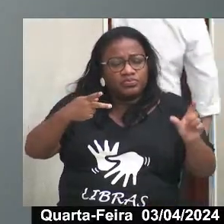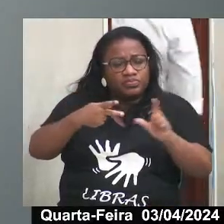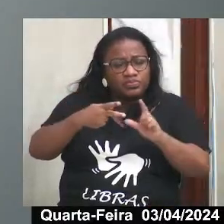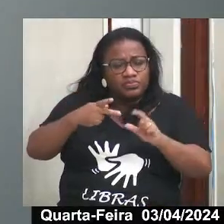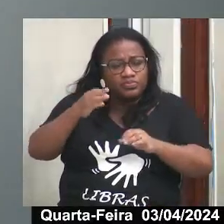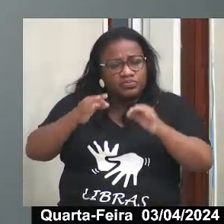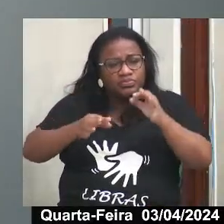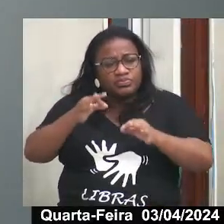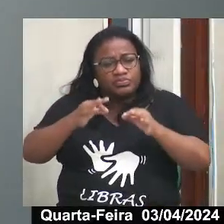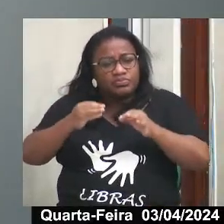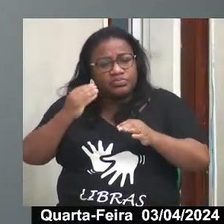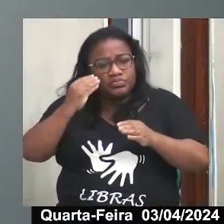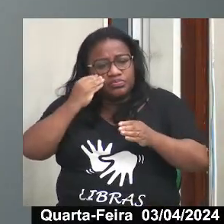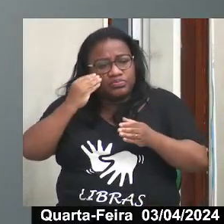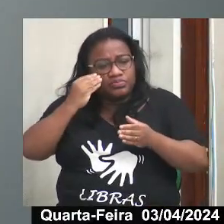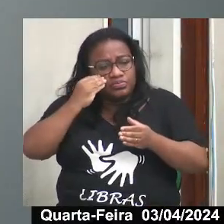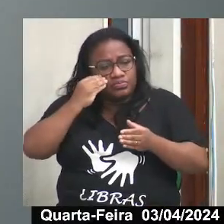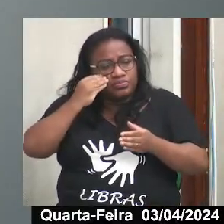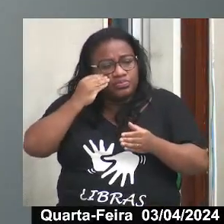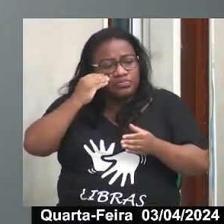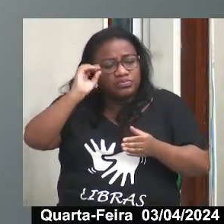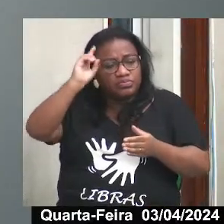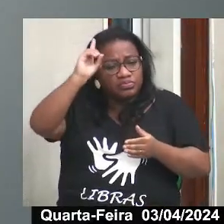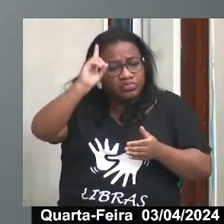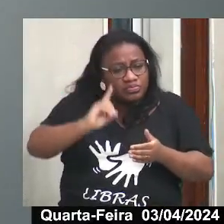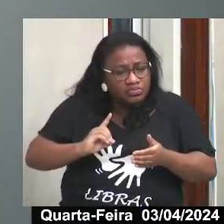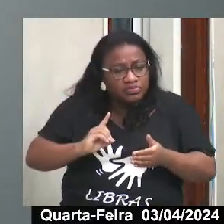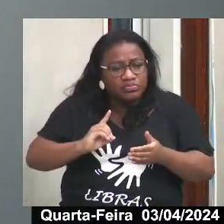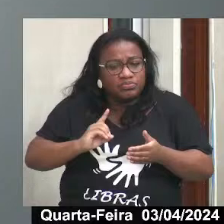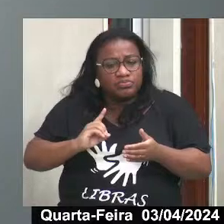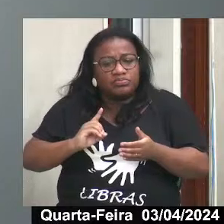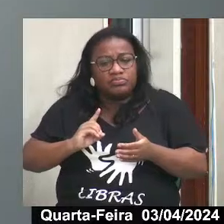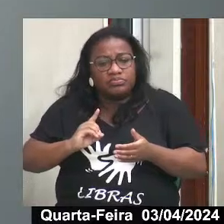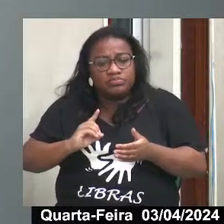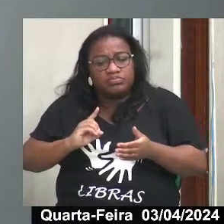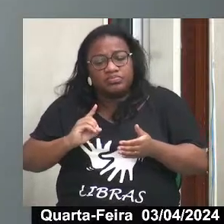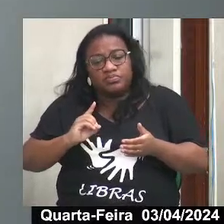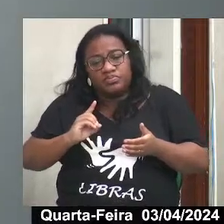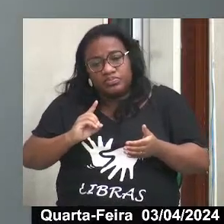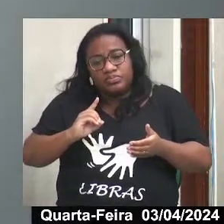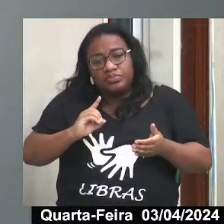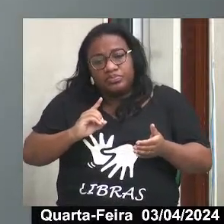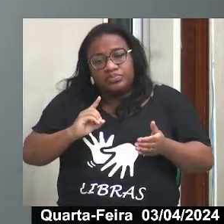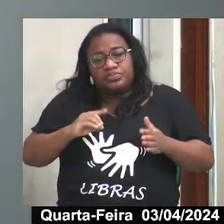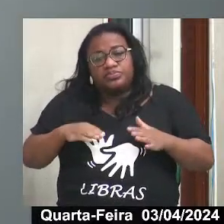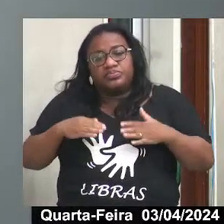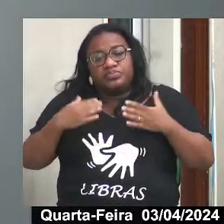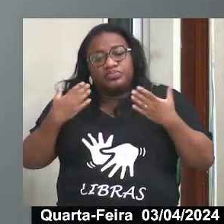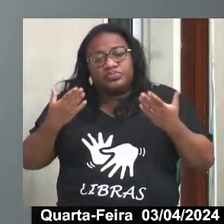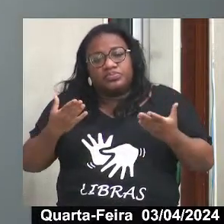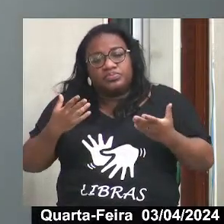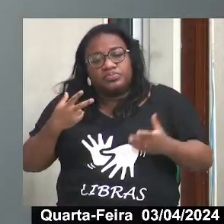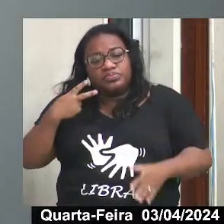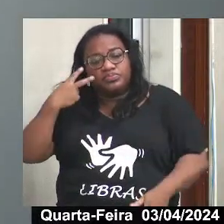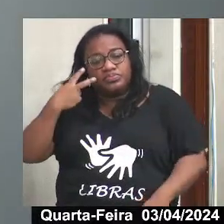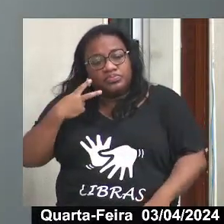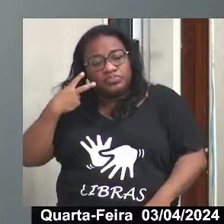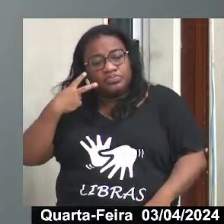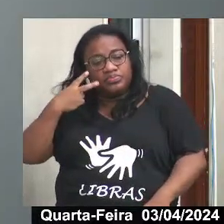Paulo, tentando derrubar a decisão que nos trouxe novamente para o cargo. E aí,